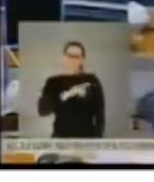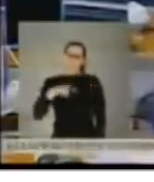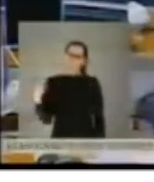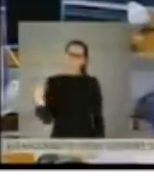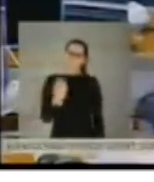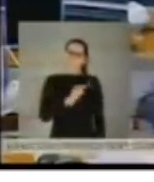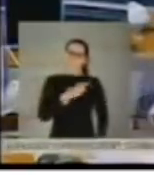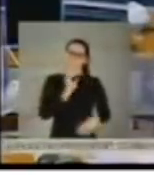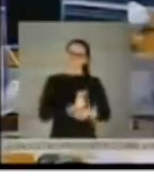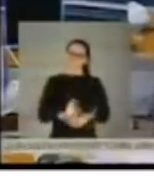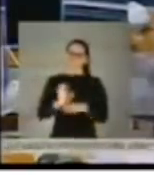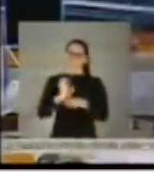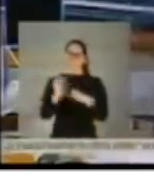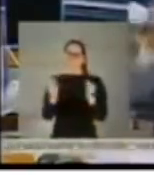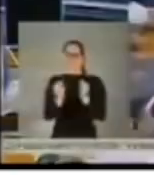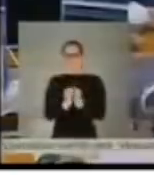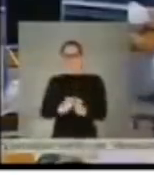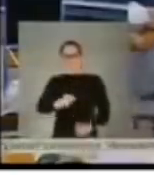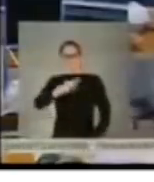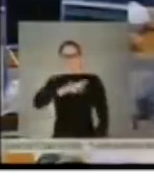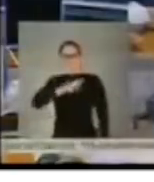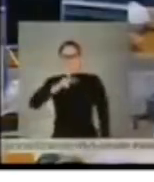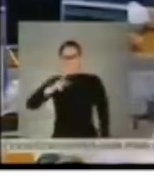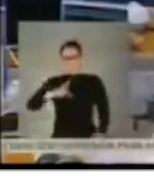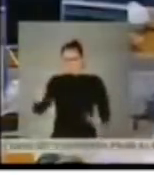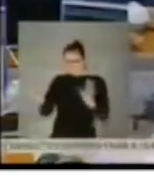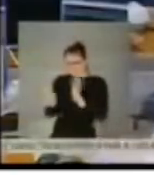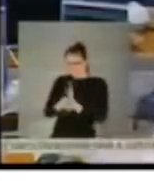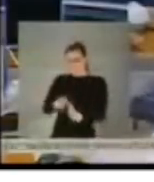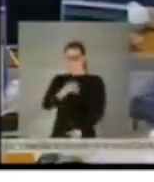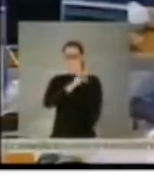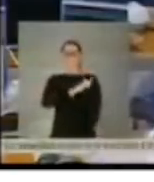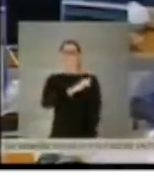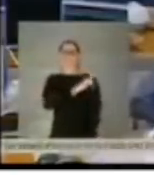estado, junto com o Ministério Público Estadual.